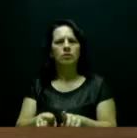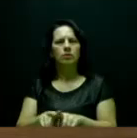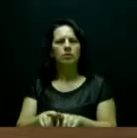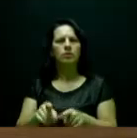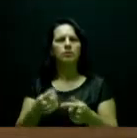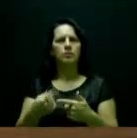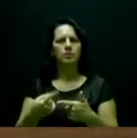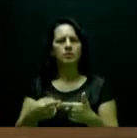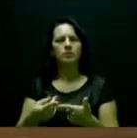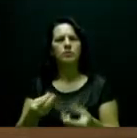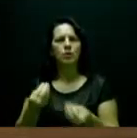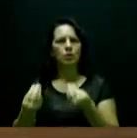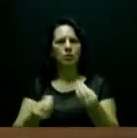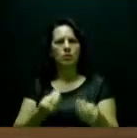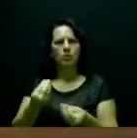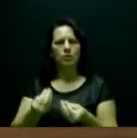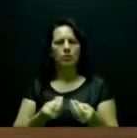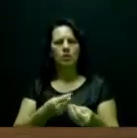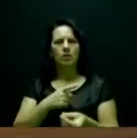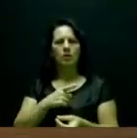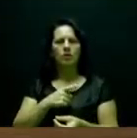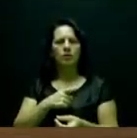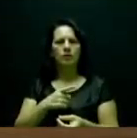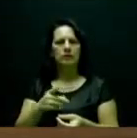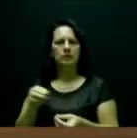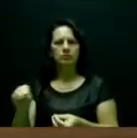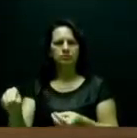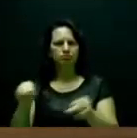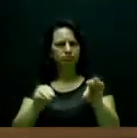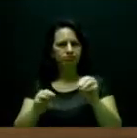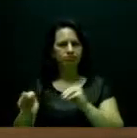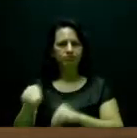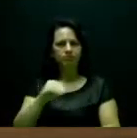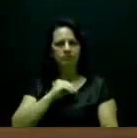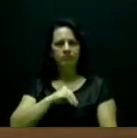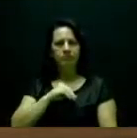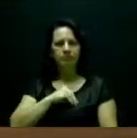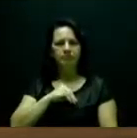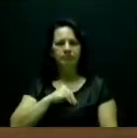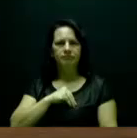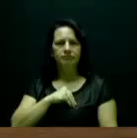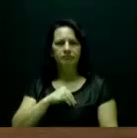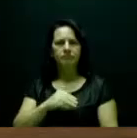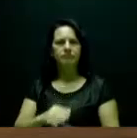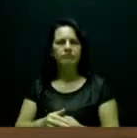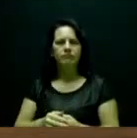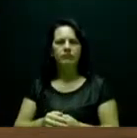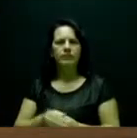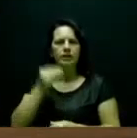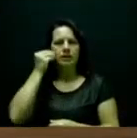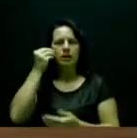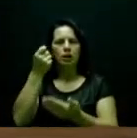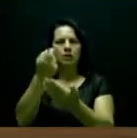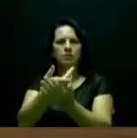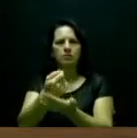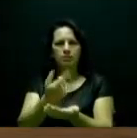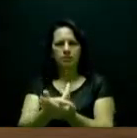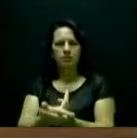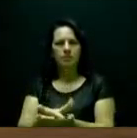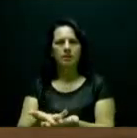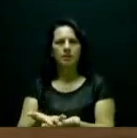um malabarismo para poder tirar daqui do orçamento, seca de um lado e tenta pagar,